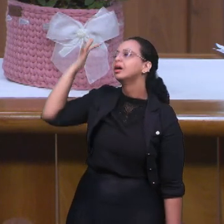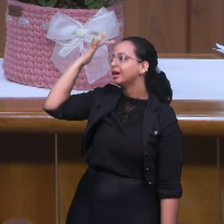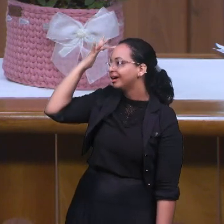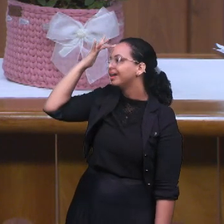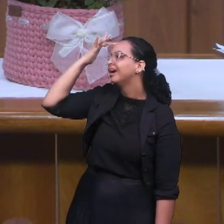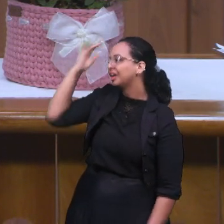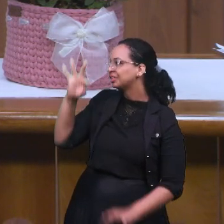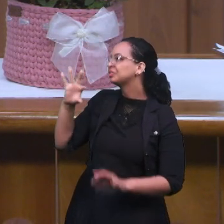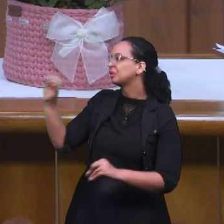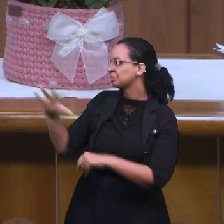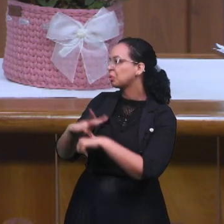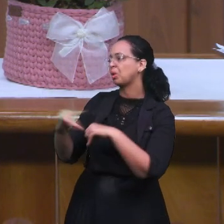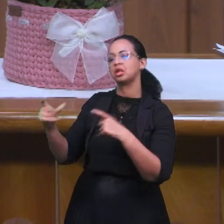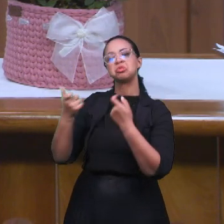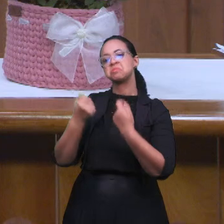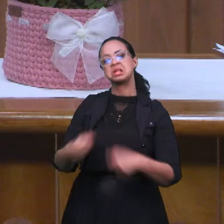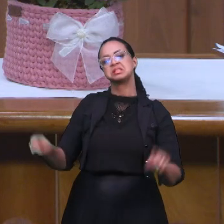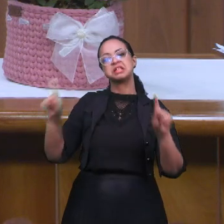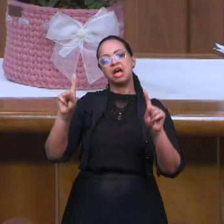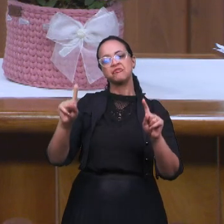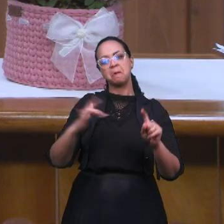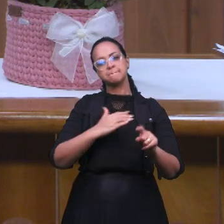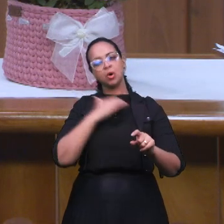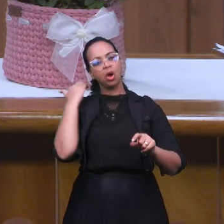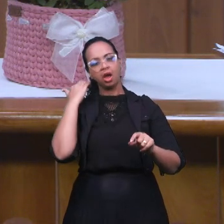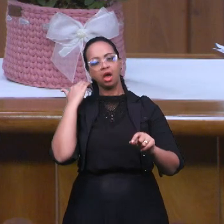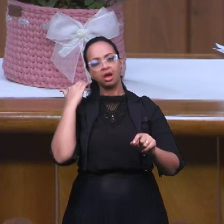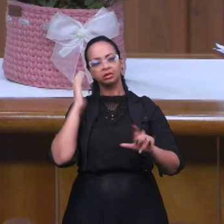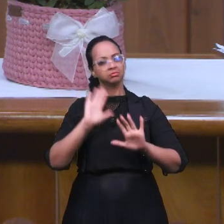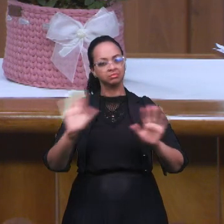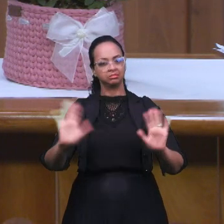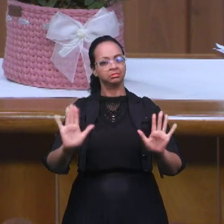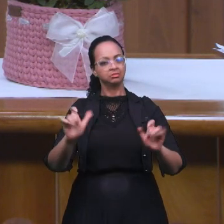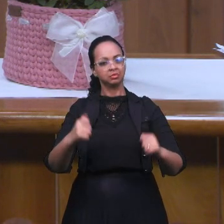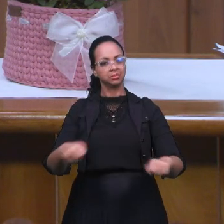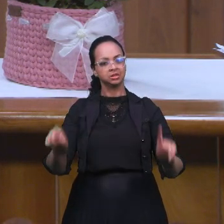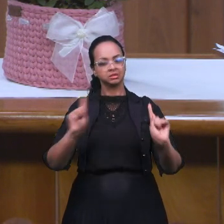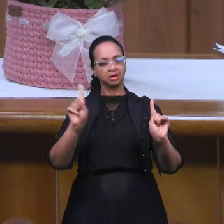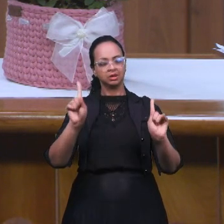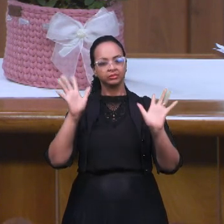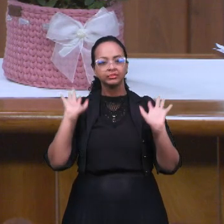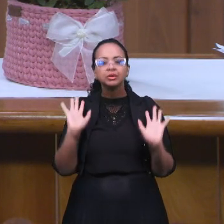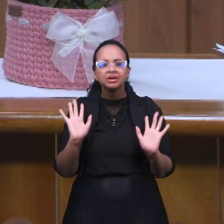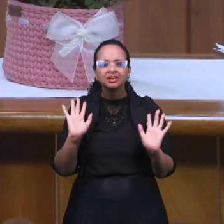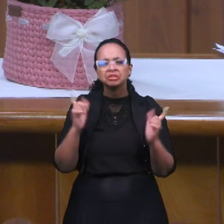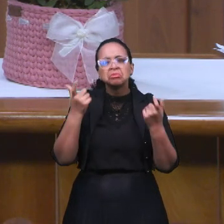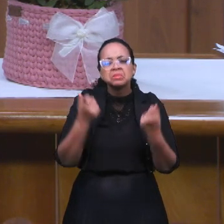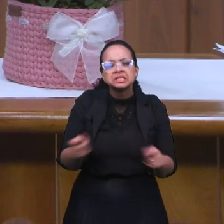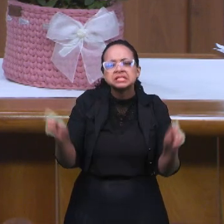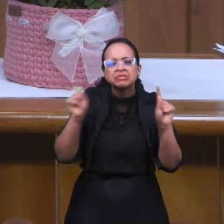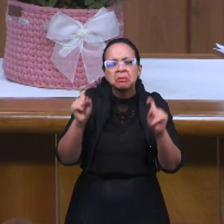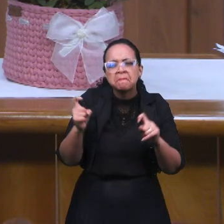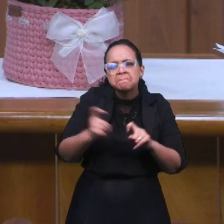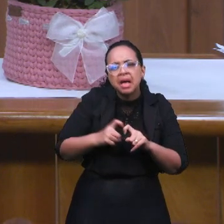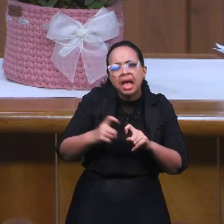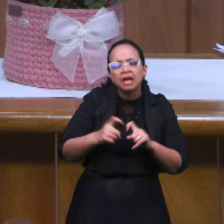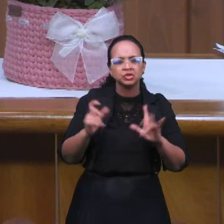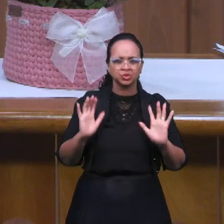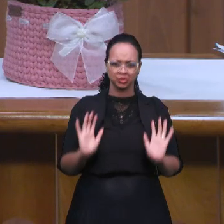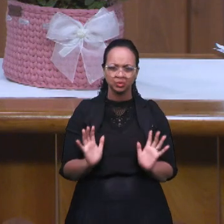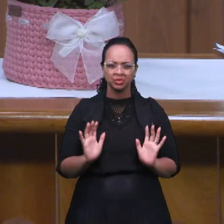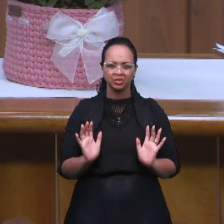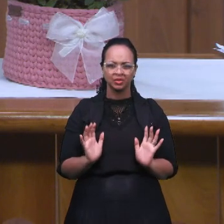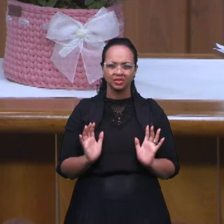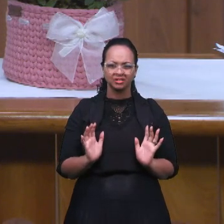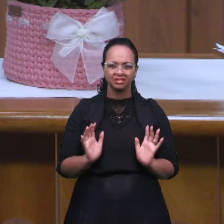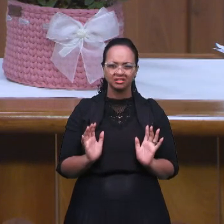mais de cemitério. Vejam os irmãos, não precisava de médico mais. E Jesus disse, médico cura-te